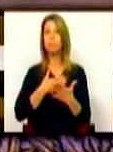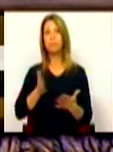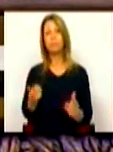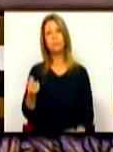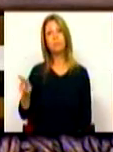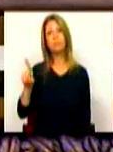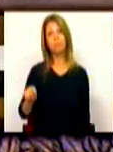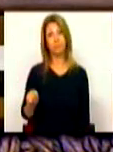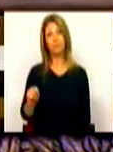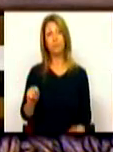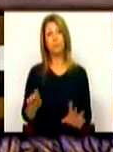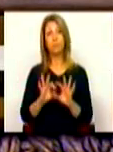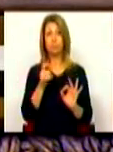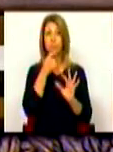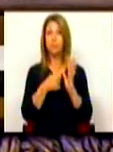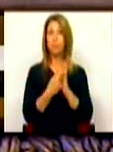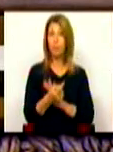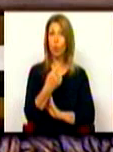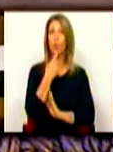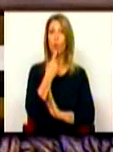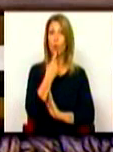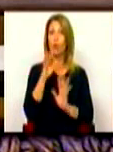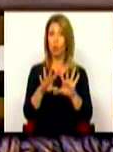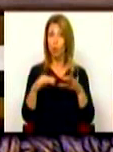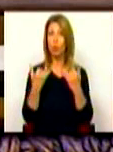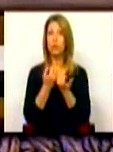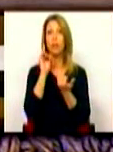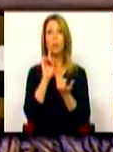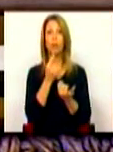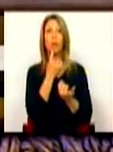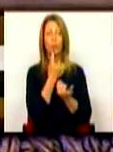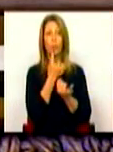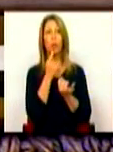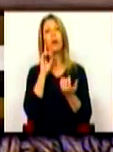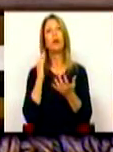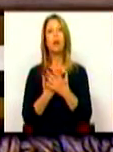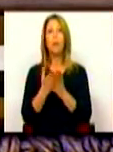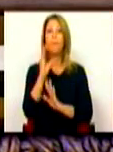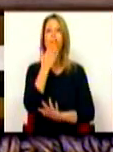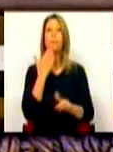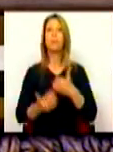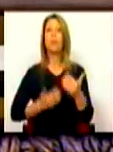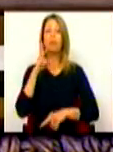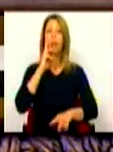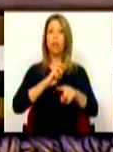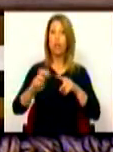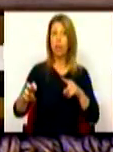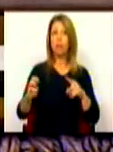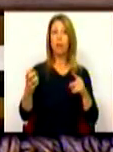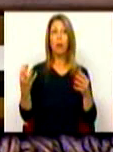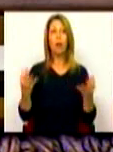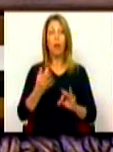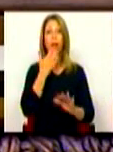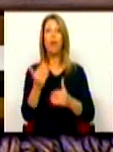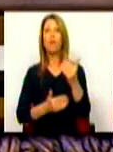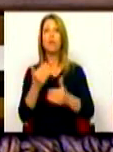baratos uma medida de grande alcance social. Implementando uma maior eficiência energética e eficiência no uso